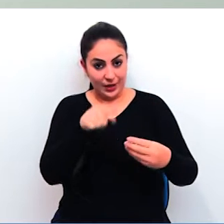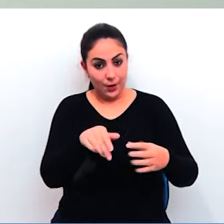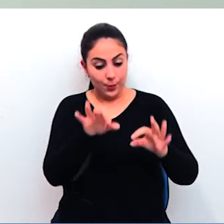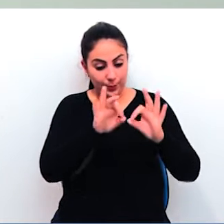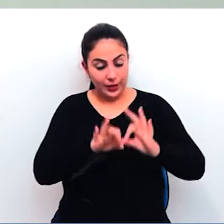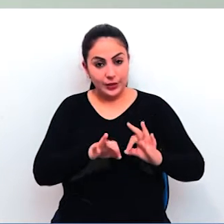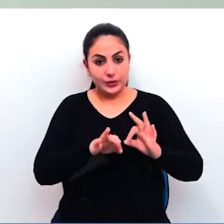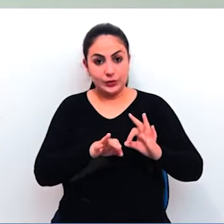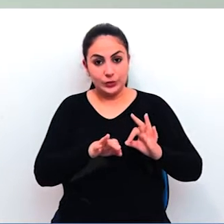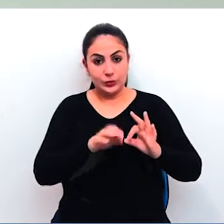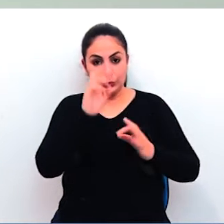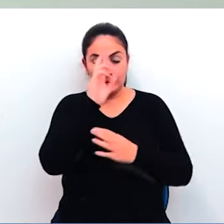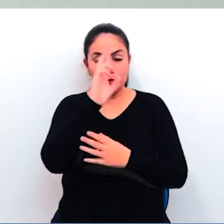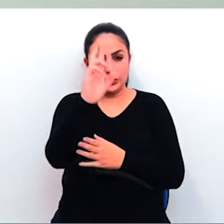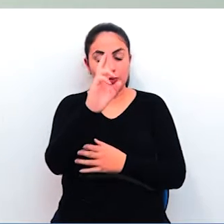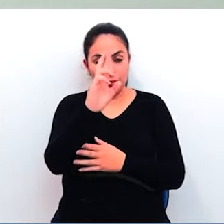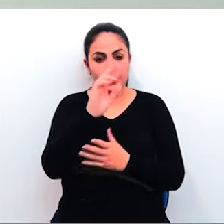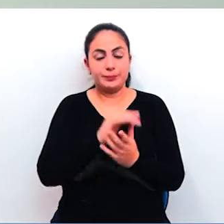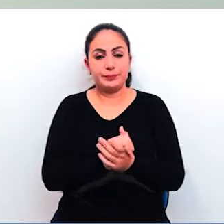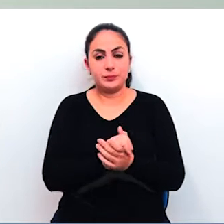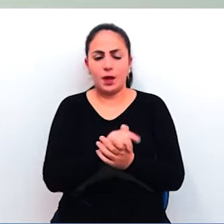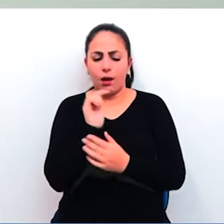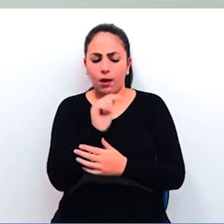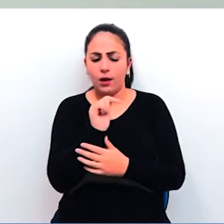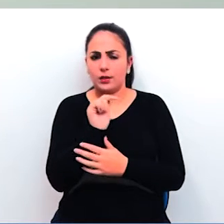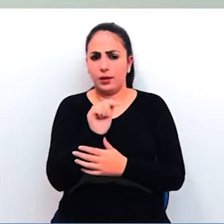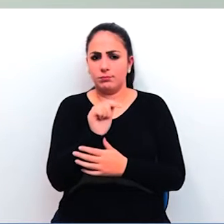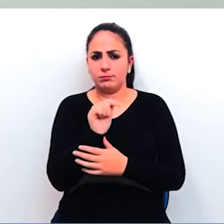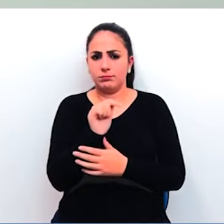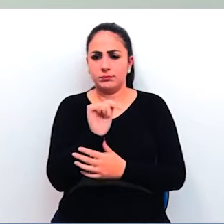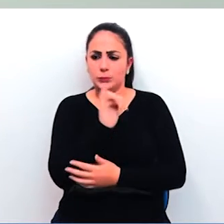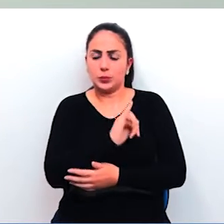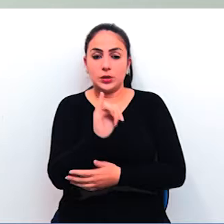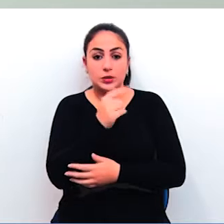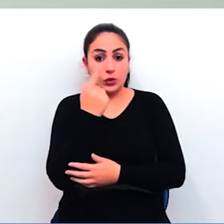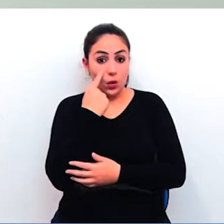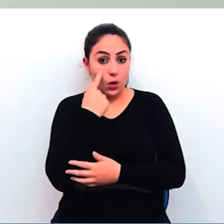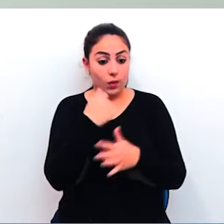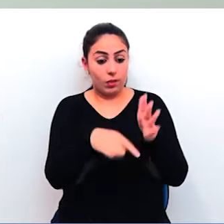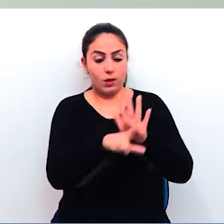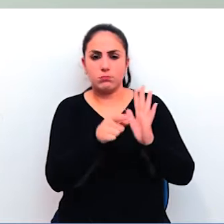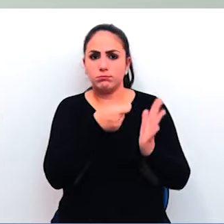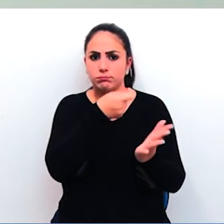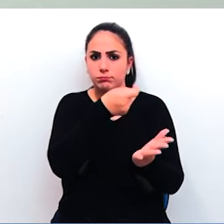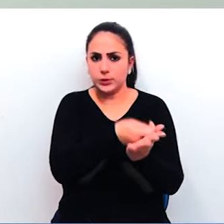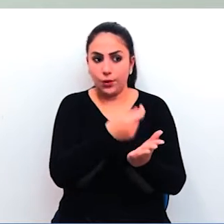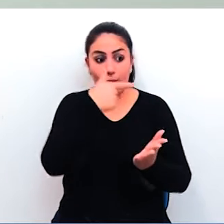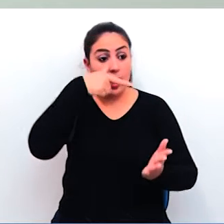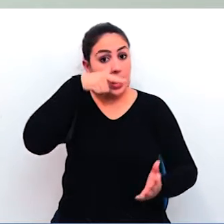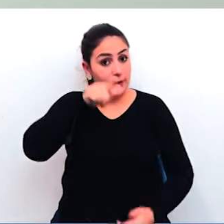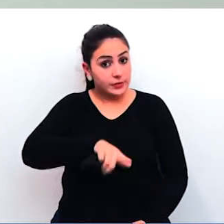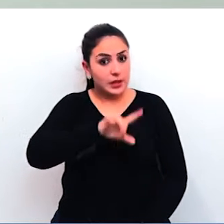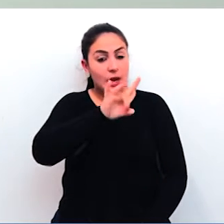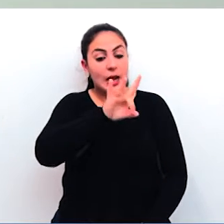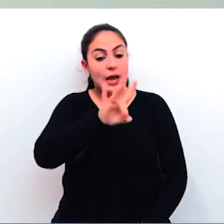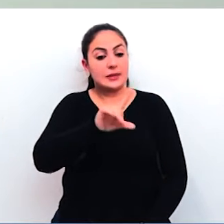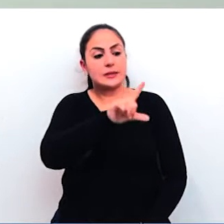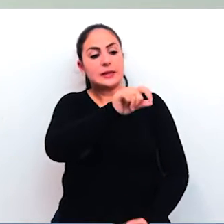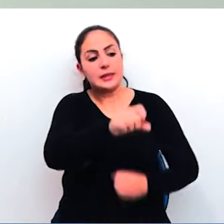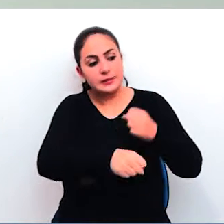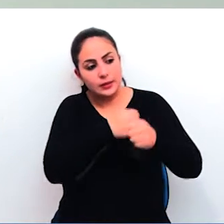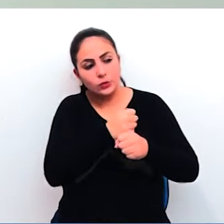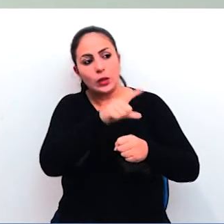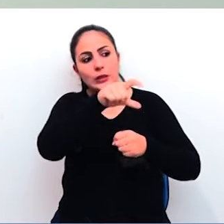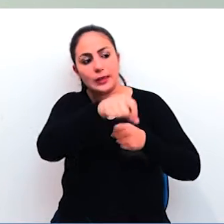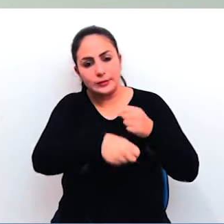guia no caso é o plano diretor está toda a legislação urbanística ela venha por exemplo nem obrigatório essa revisão a cada